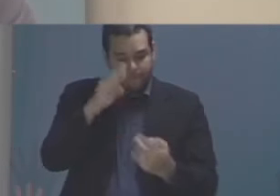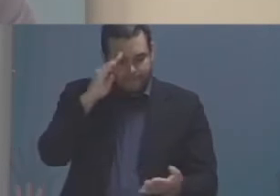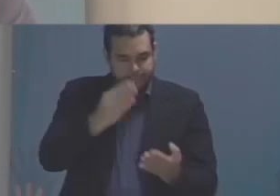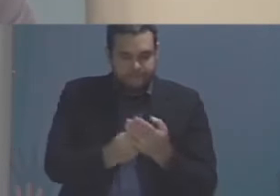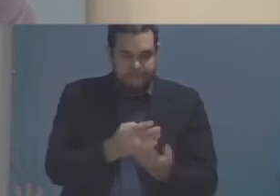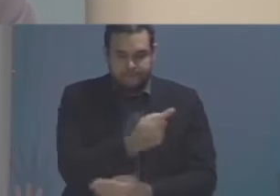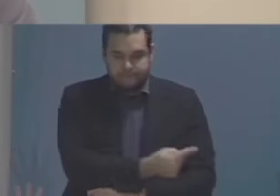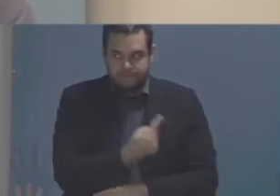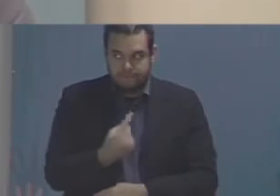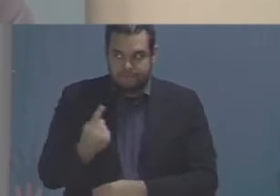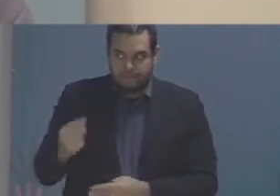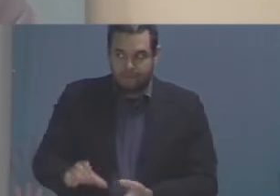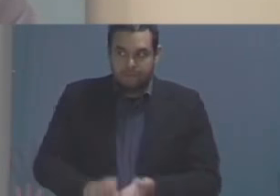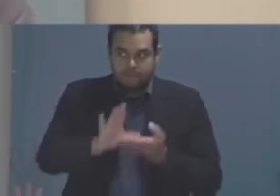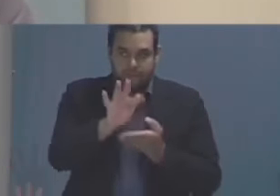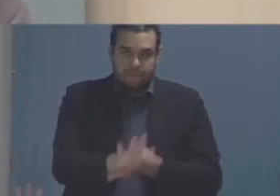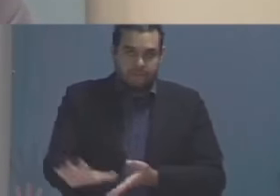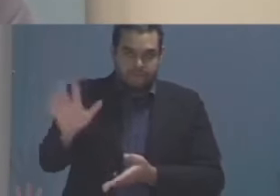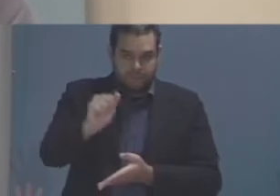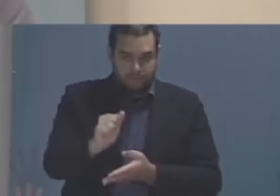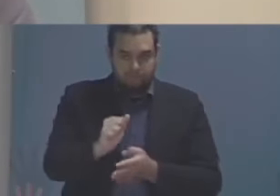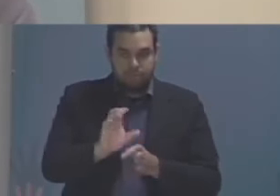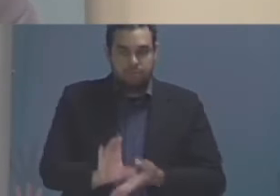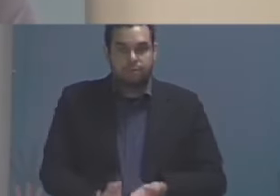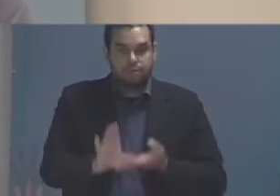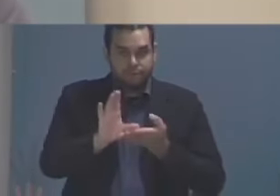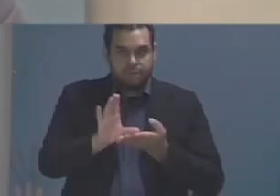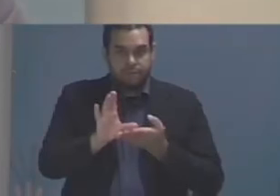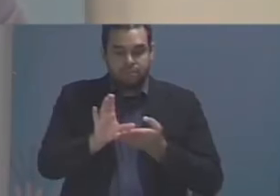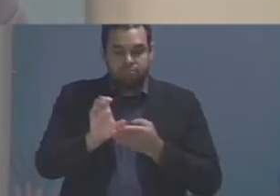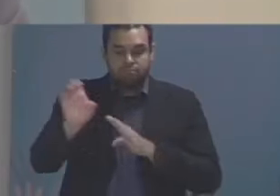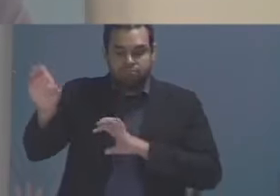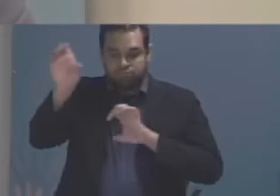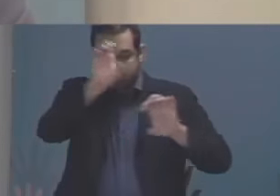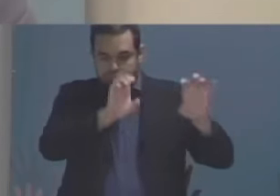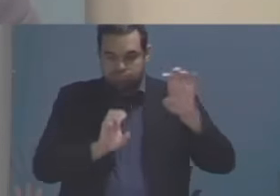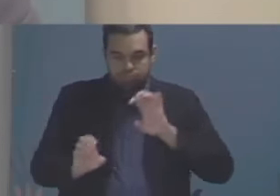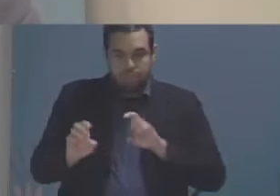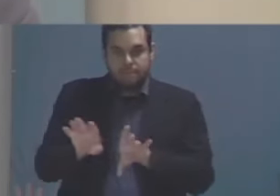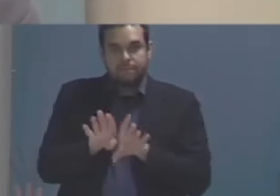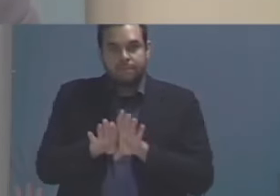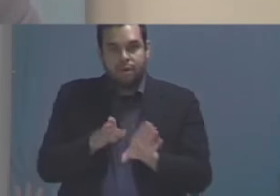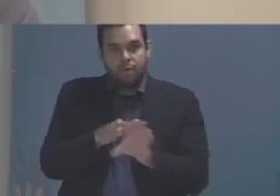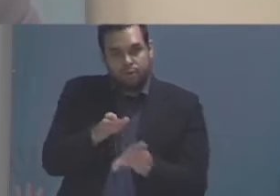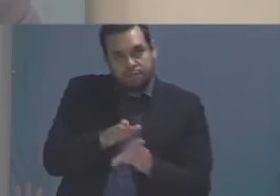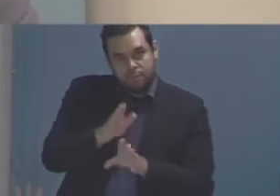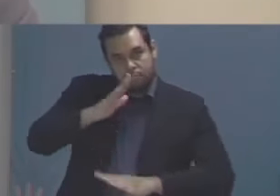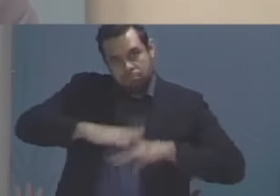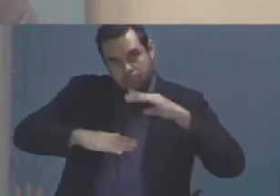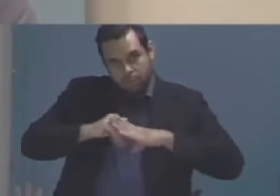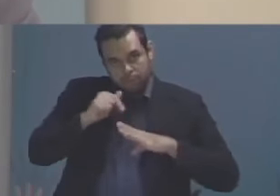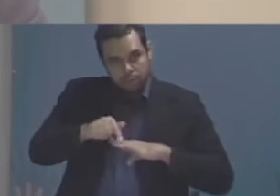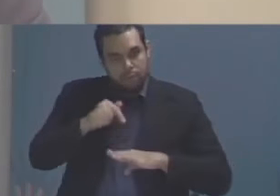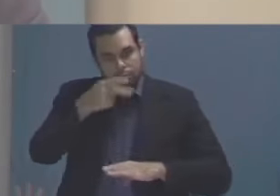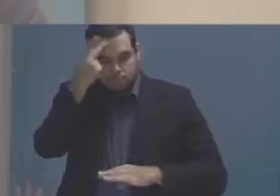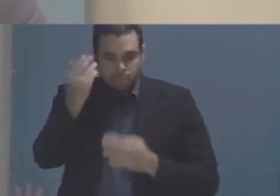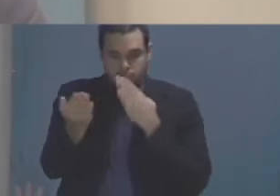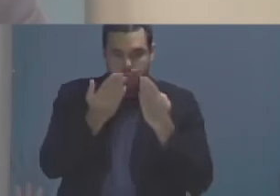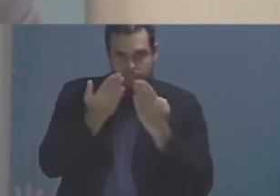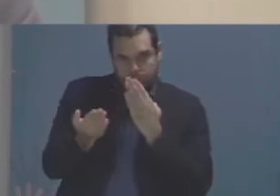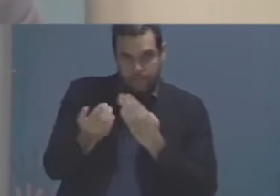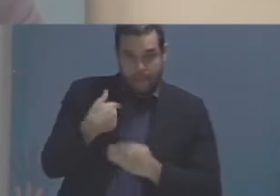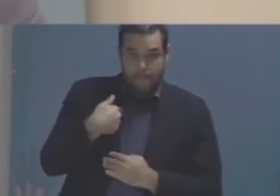Conselho Federal e aos Conselhos Regionais, porque vocês perderam foco e perderam rumo, a orientação também acadêmica do profissional de psicologia. A minha